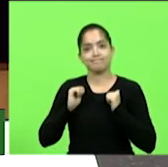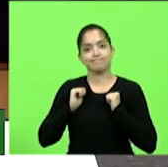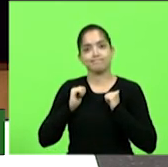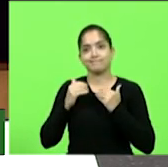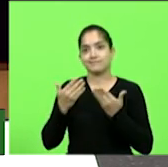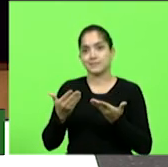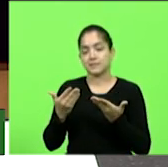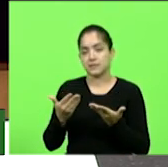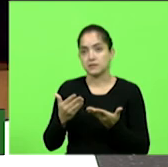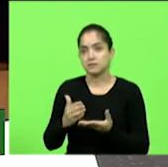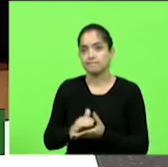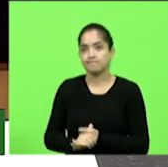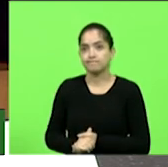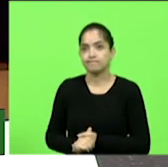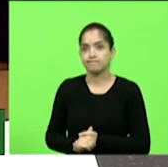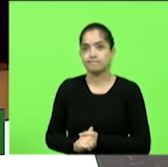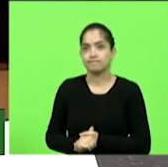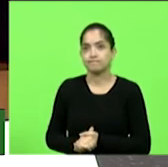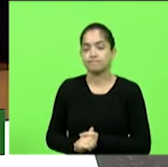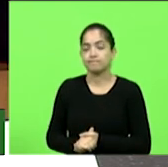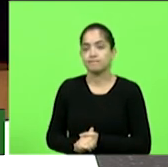imperdoável, eu diria.